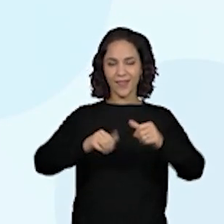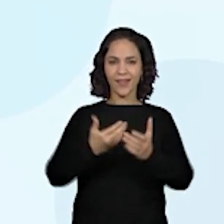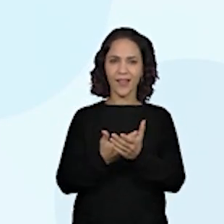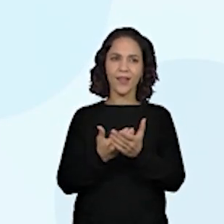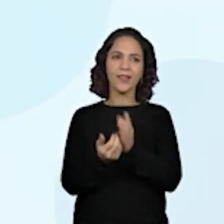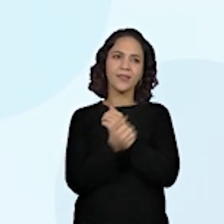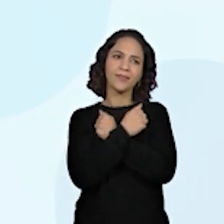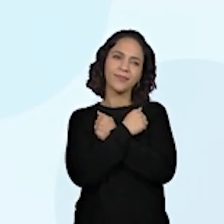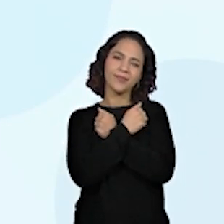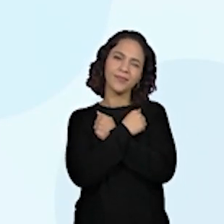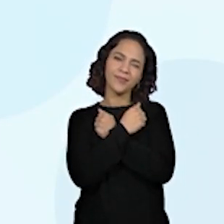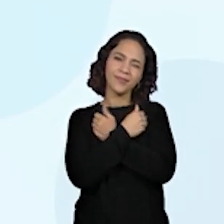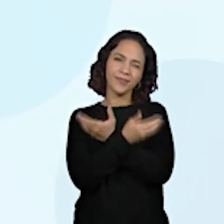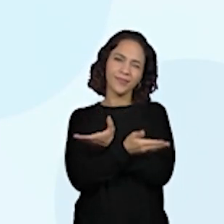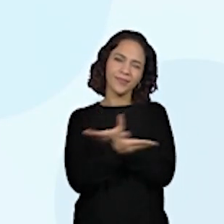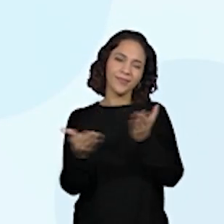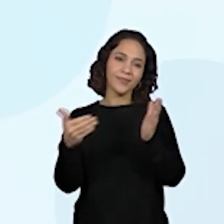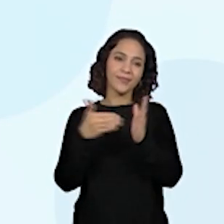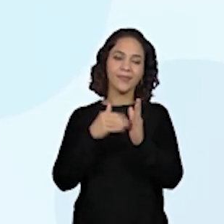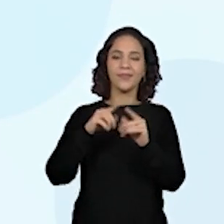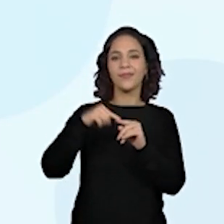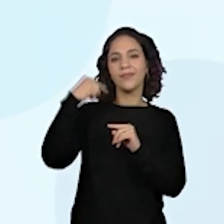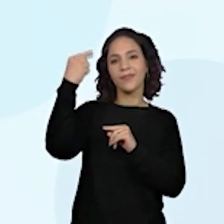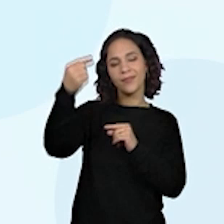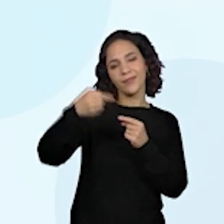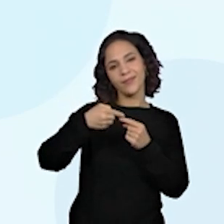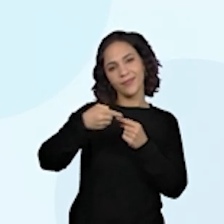grande abraço e até a próxima